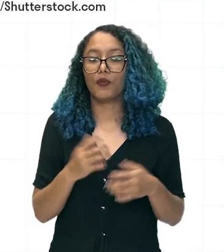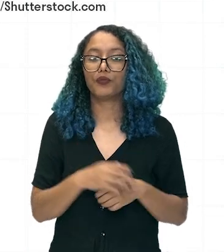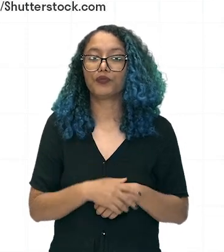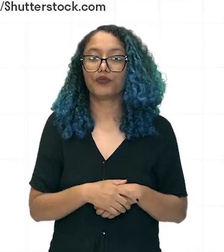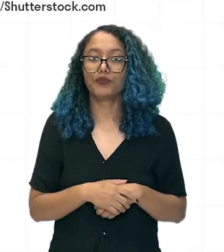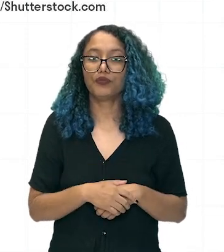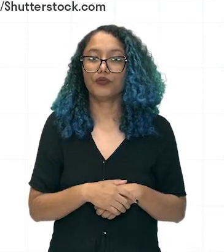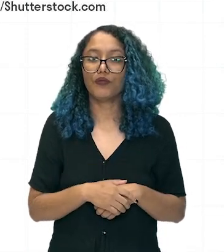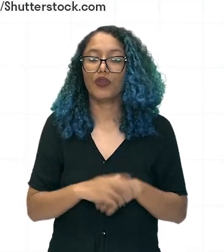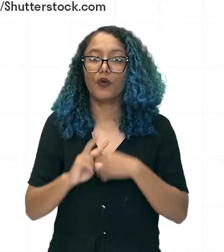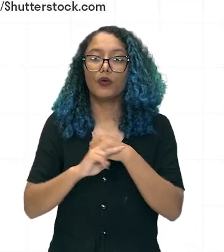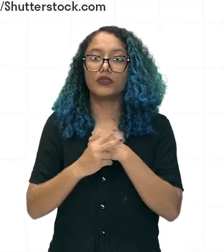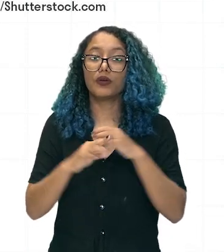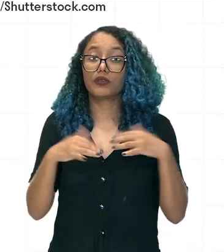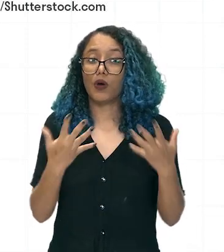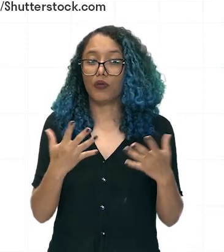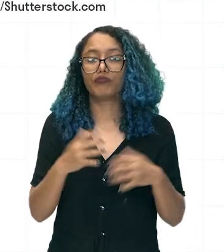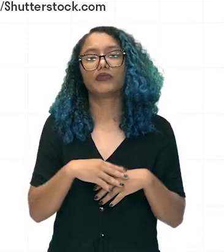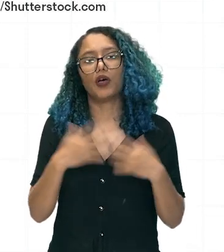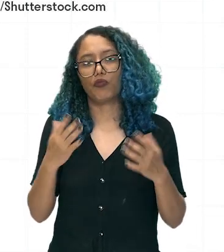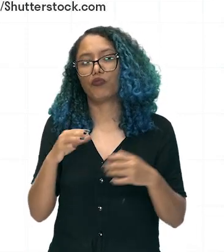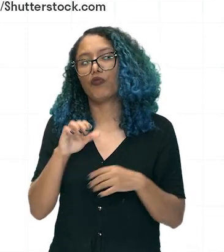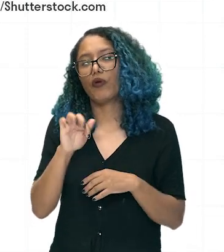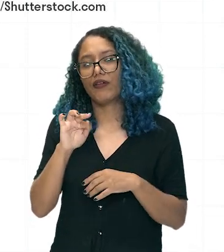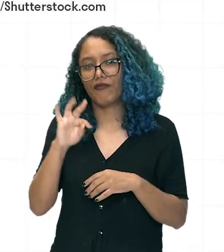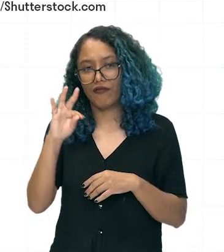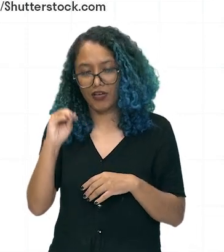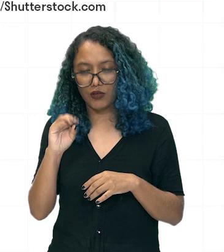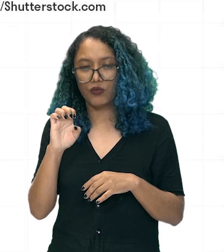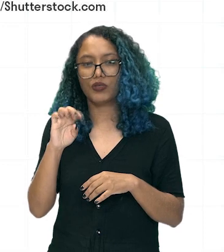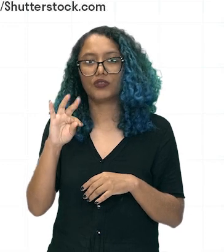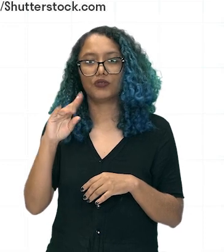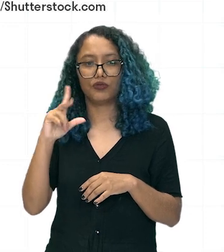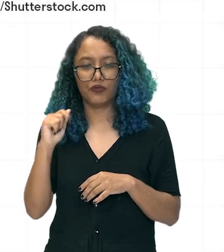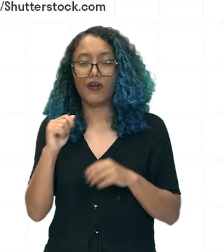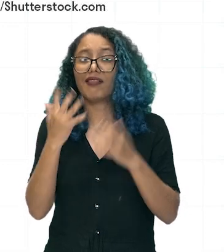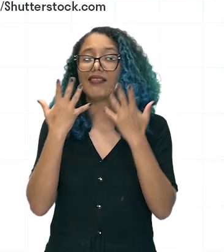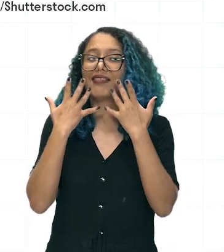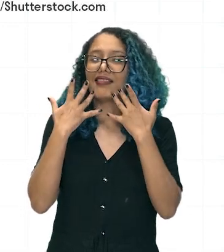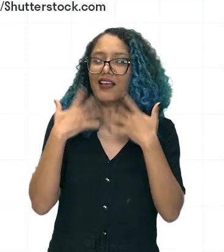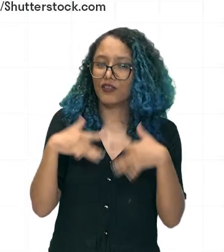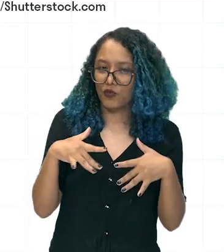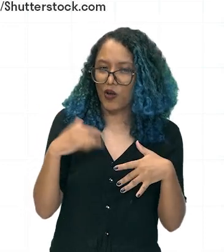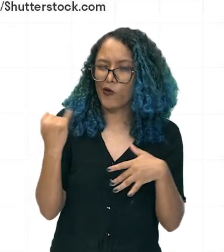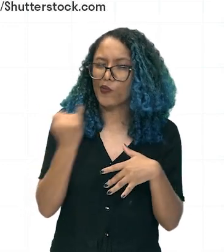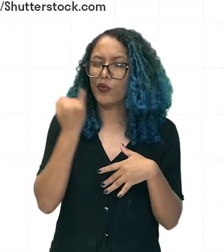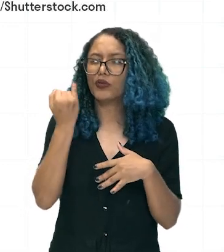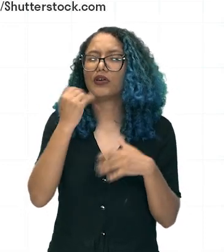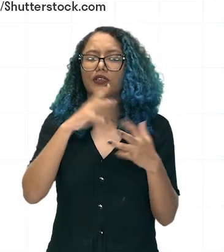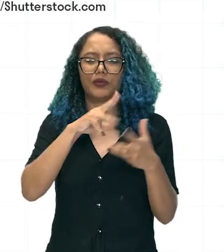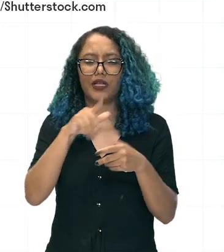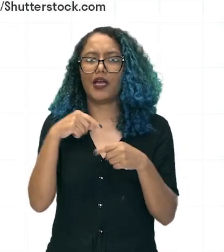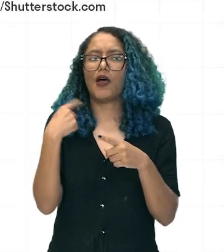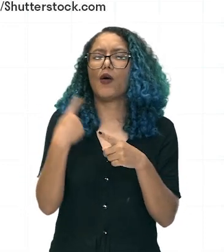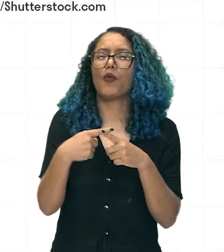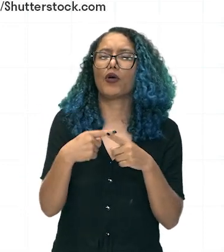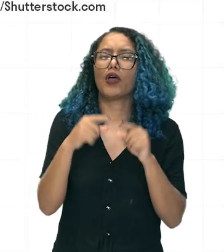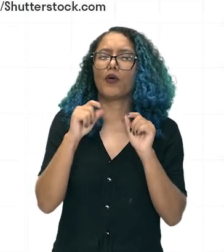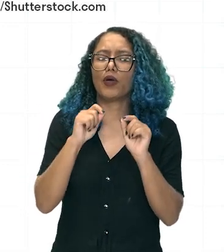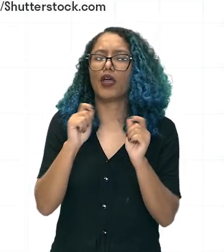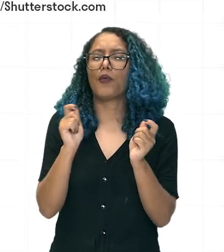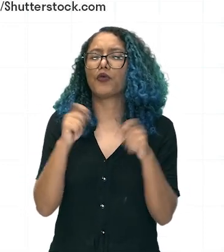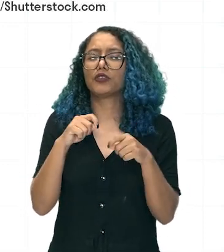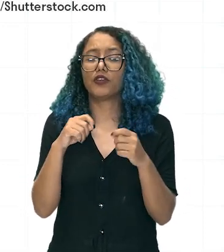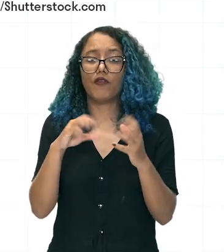nós temos, ele é um fenômeno natural e importante para a Terra, pois permite que o planeta